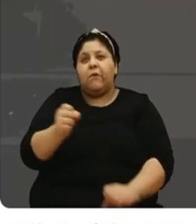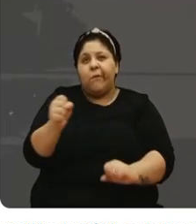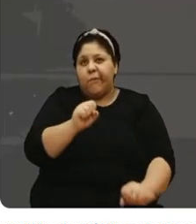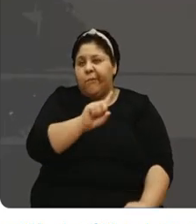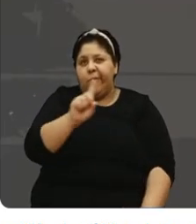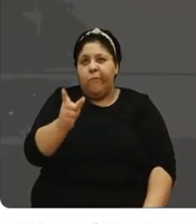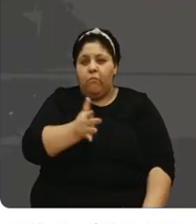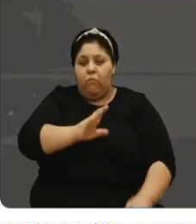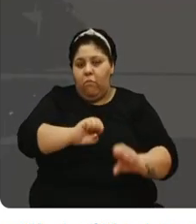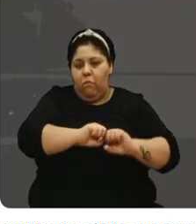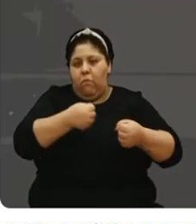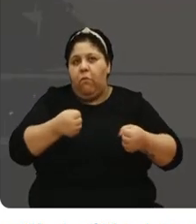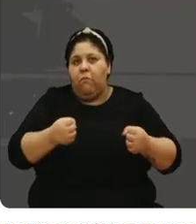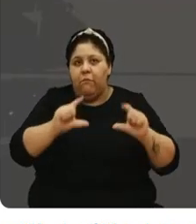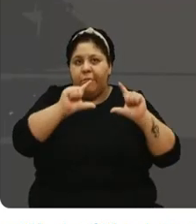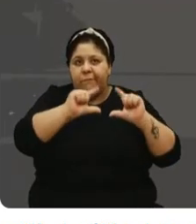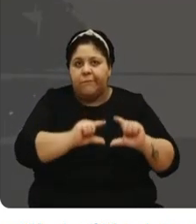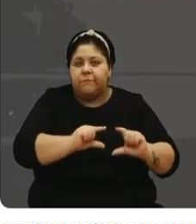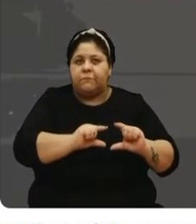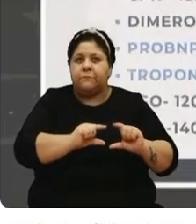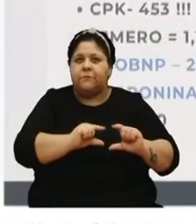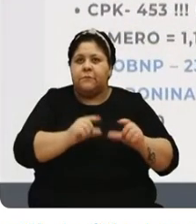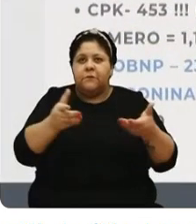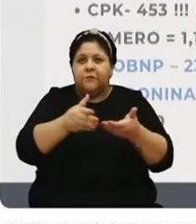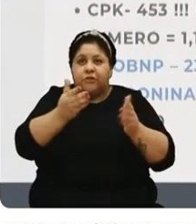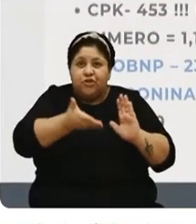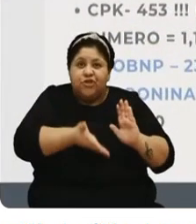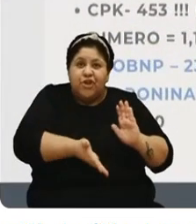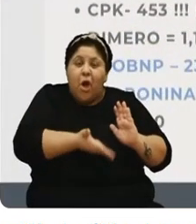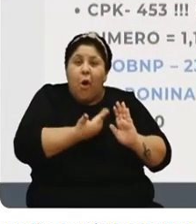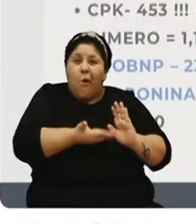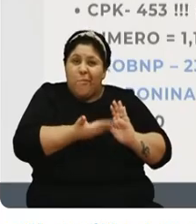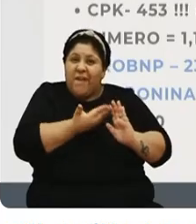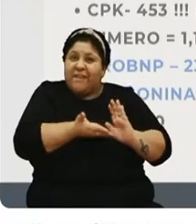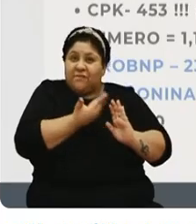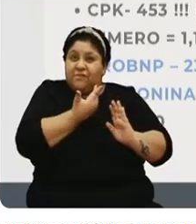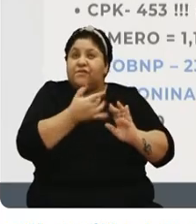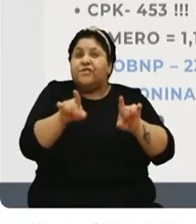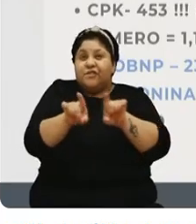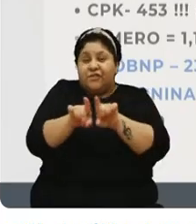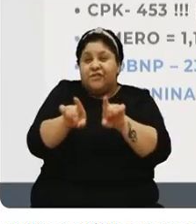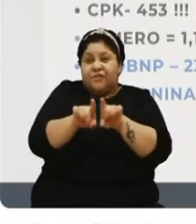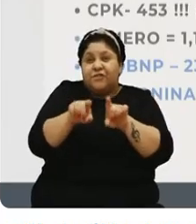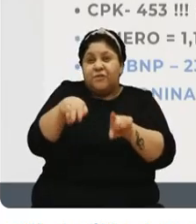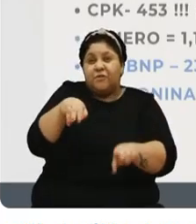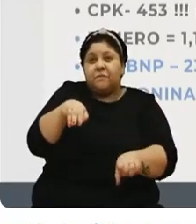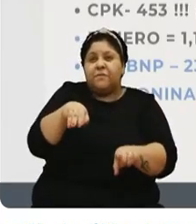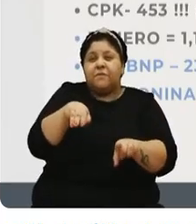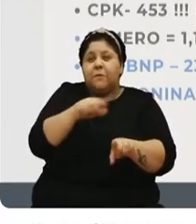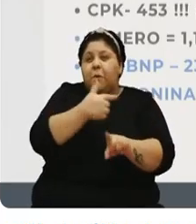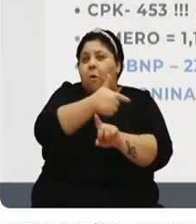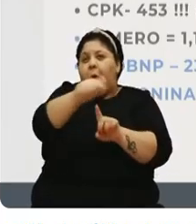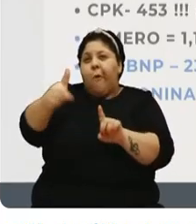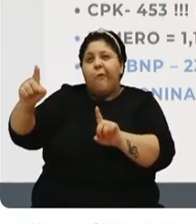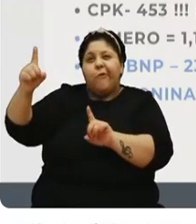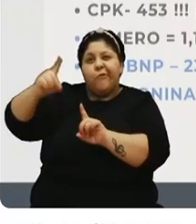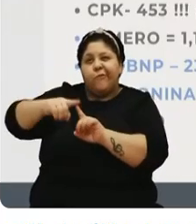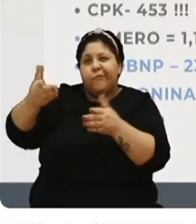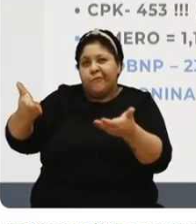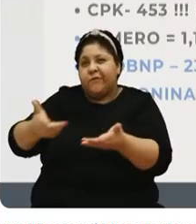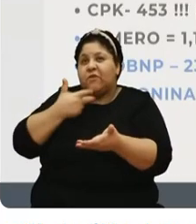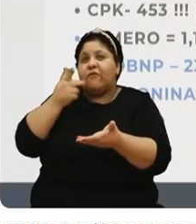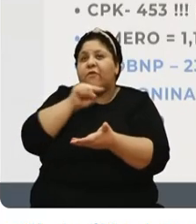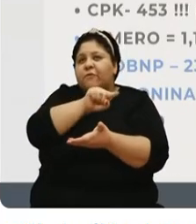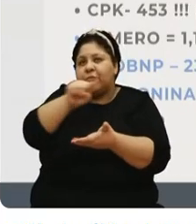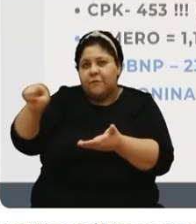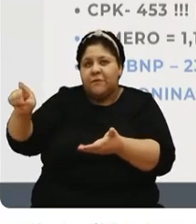Pode não ser um infarto extenso, pequenos infartos, já aumentam as enzimas, algumas enzimas cardíacas, como a mioglobina e troponina. Então, quero dizer